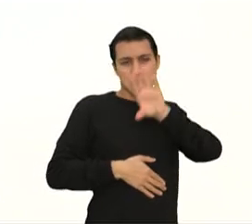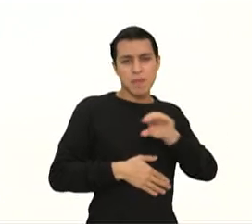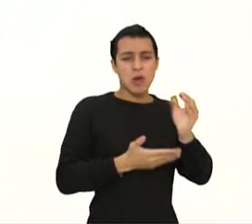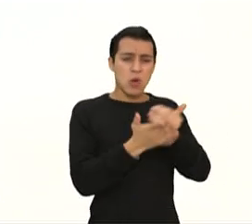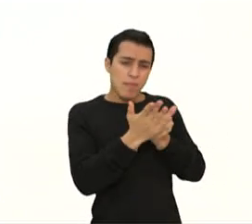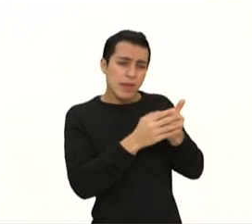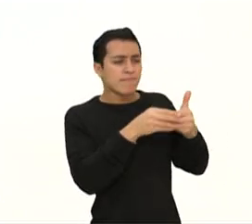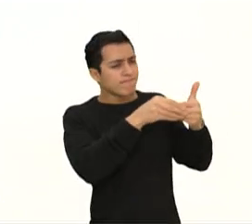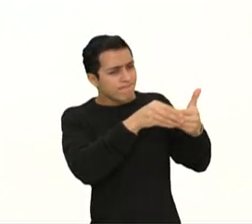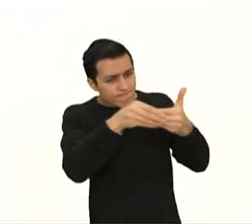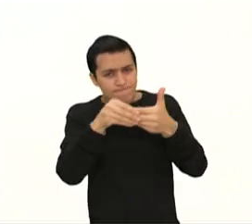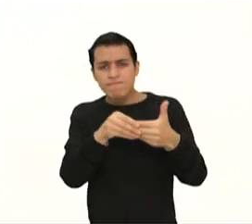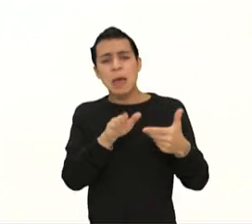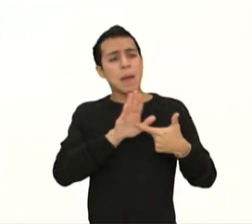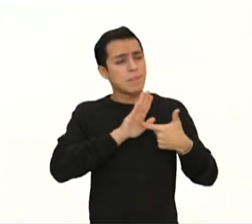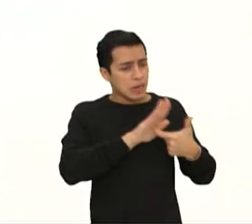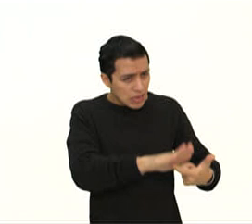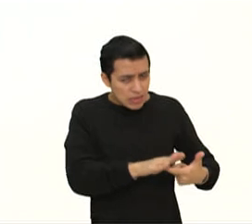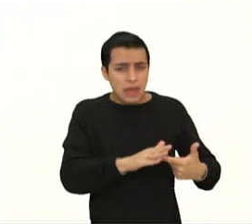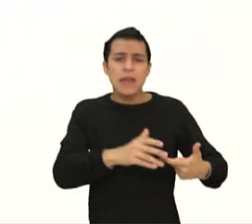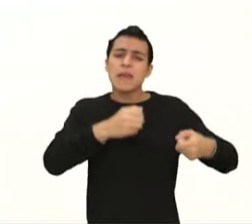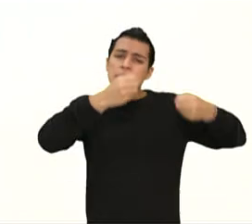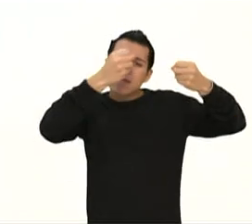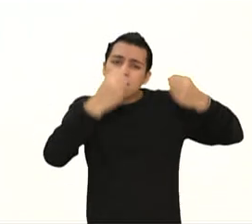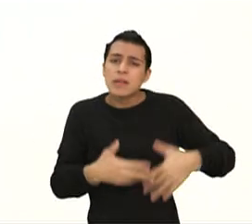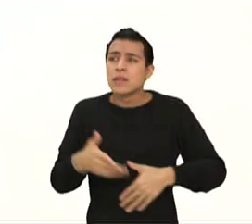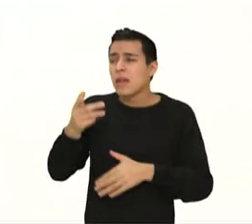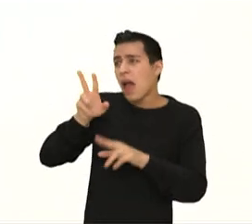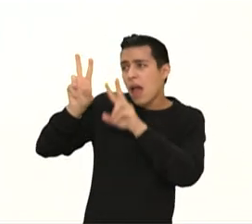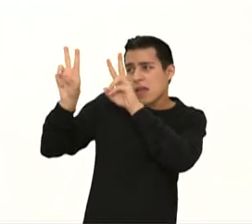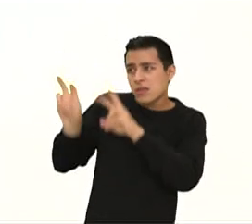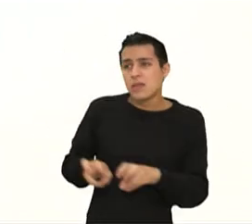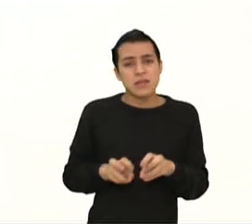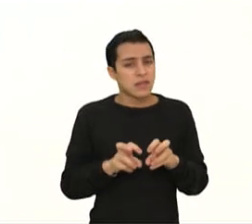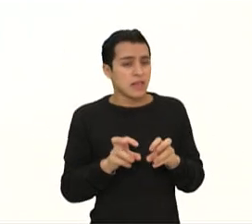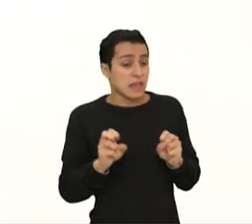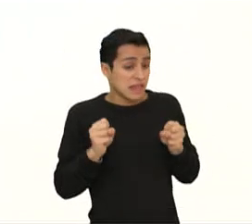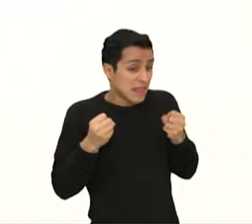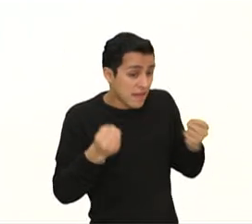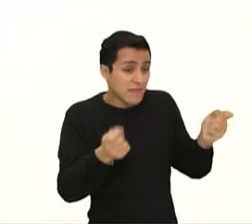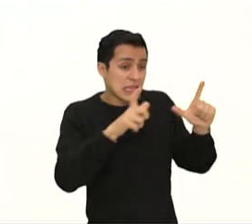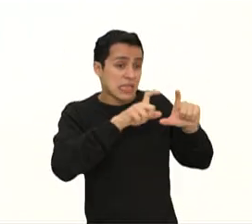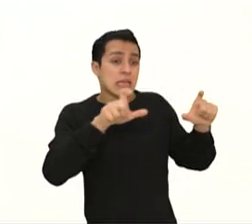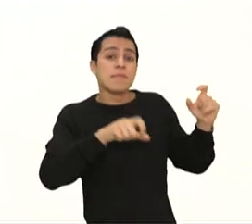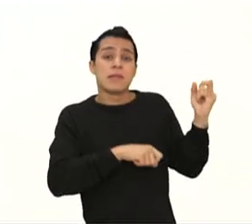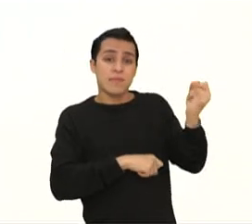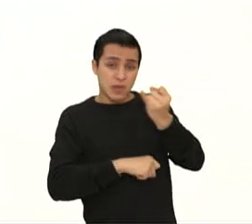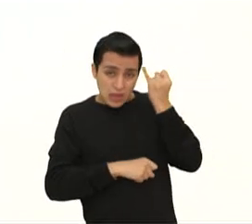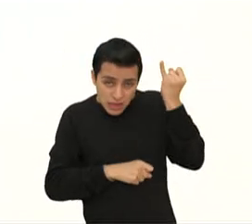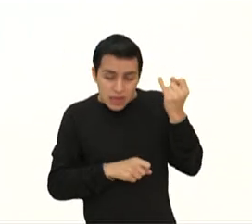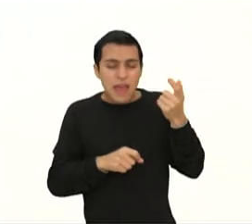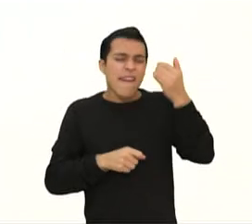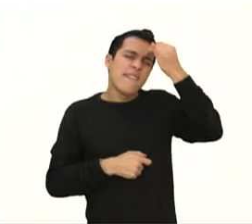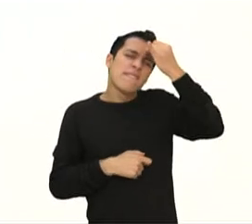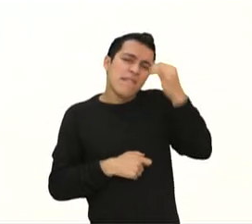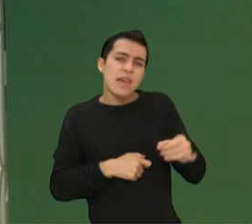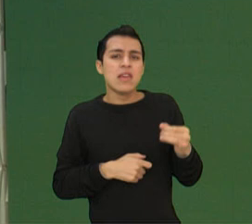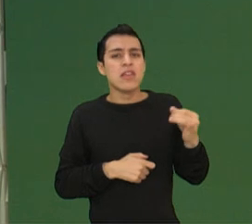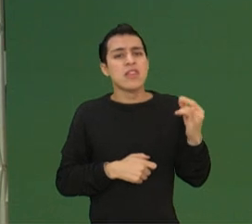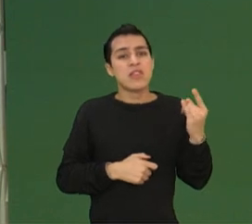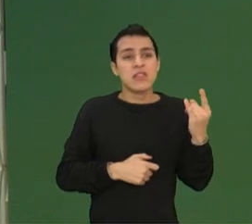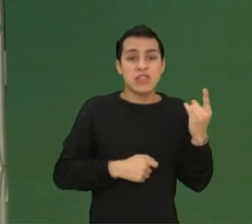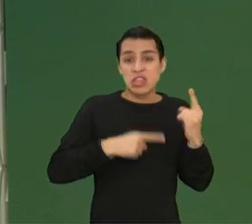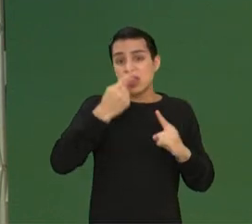pessoas, apresente-se e informe o assunto. Enfatize os trechos importantes. Evite fazer